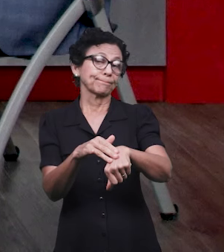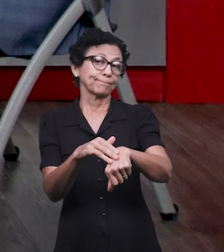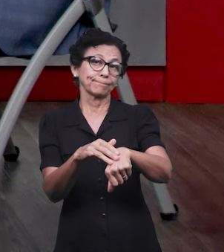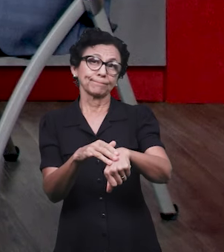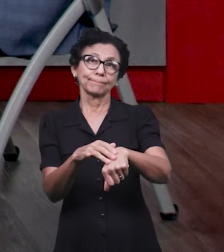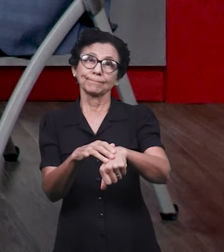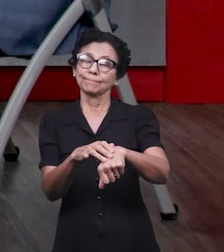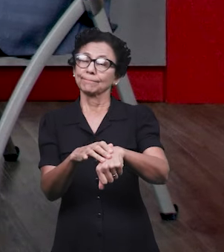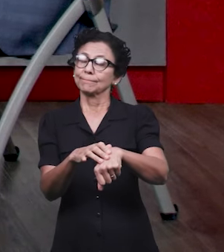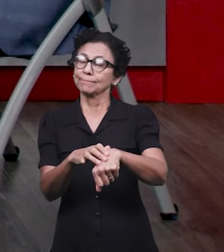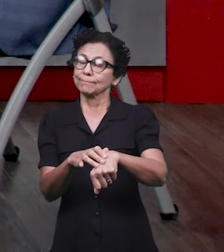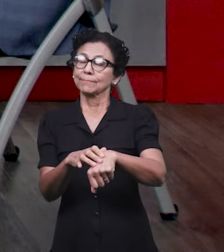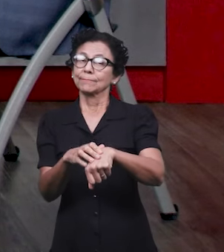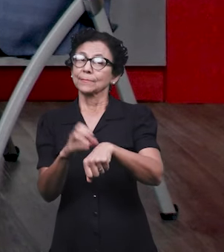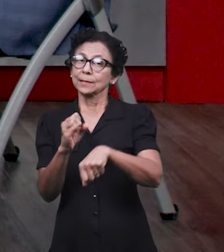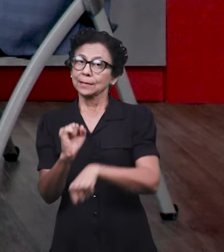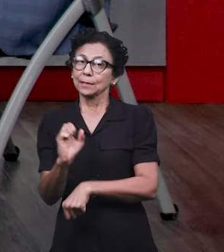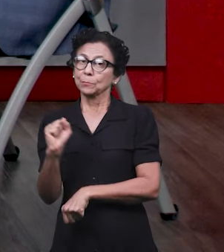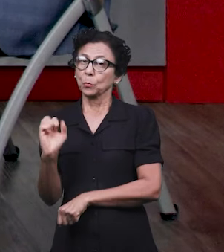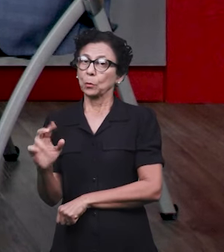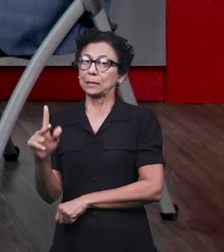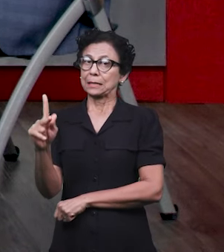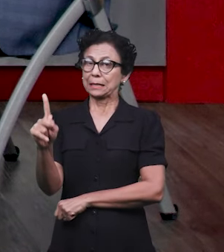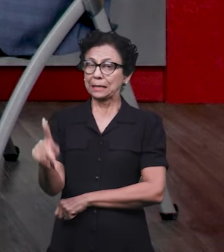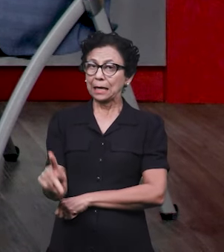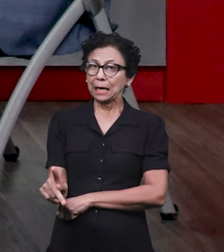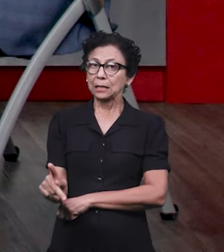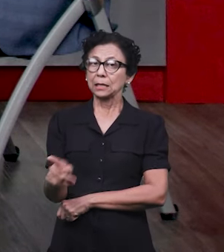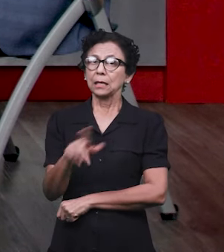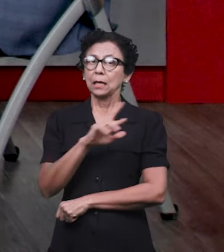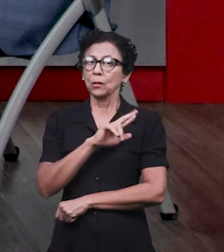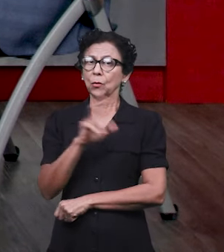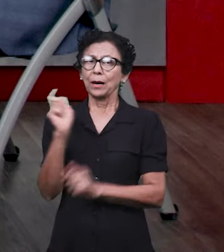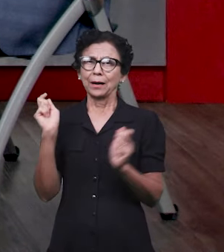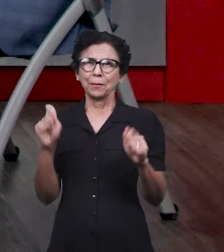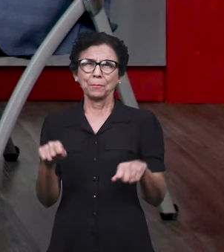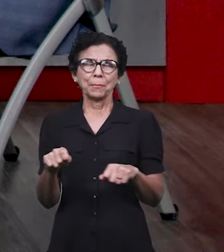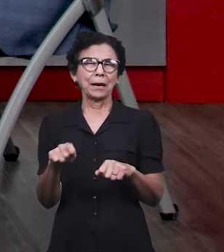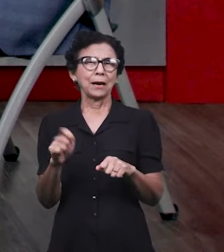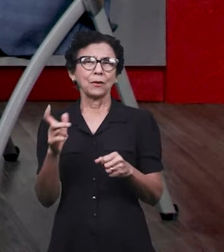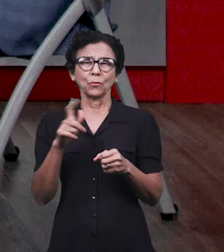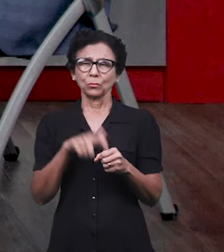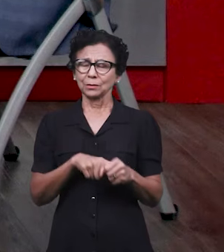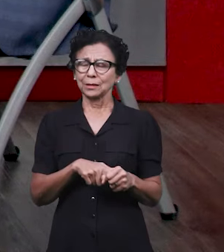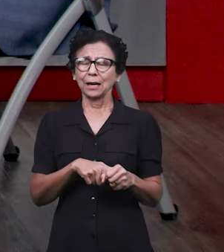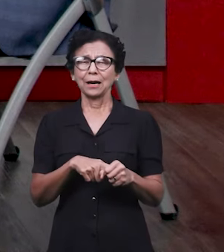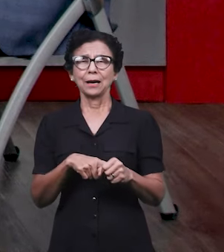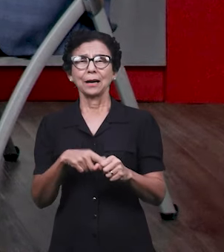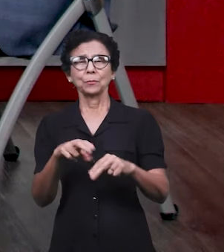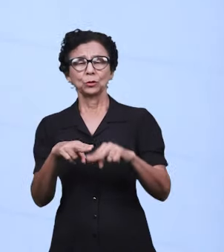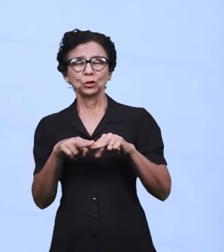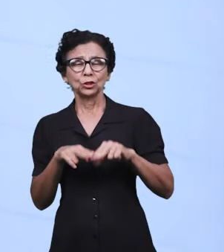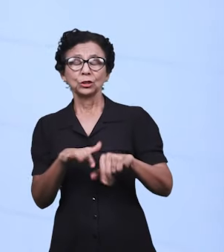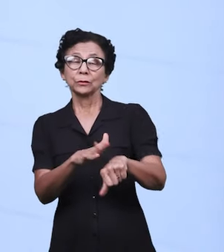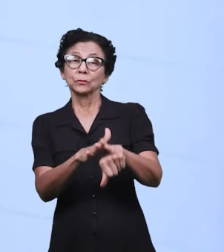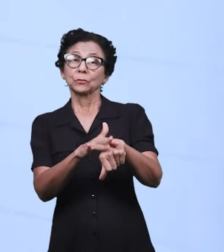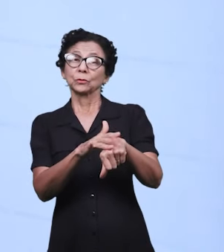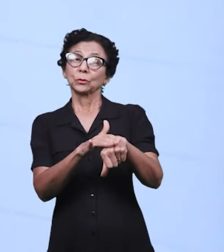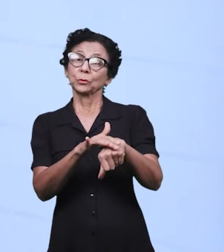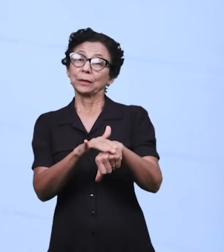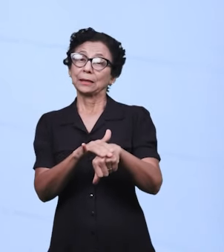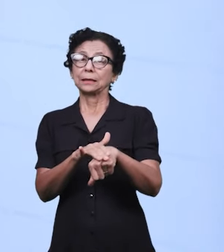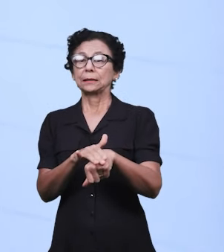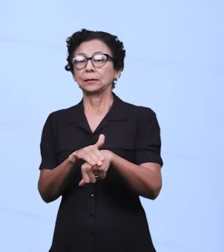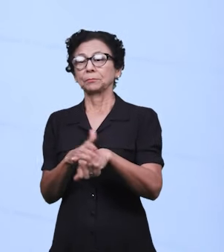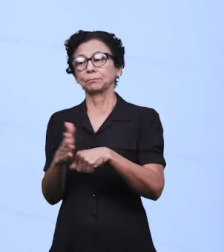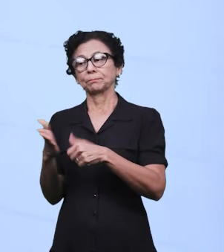o idoso que foi aposentado por incapacidade voltar ao mercado de trabalho,